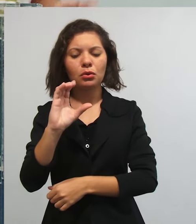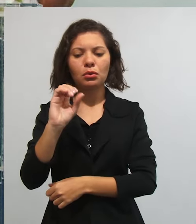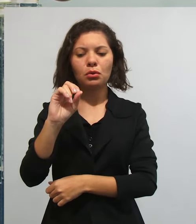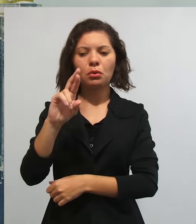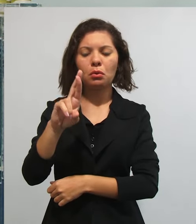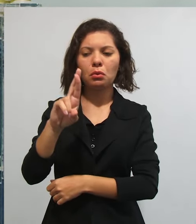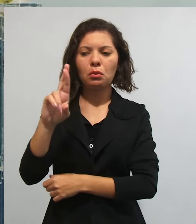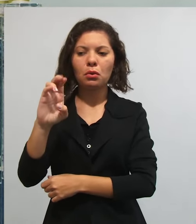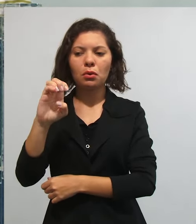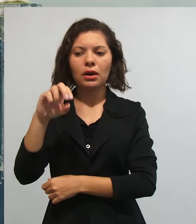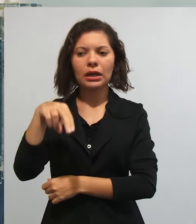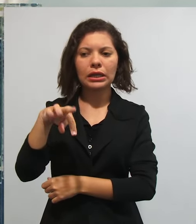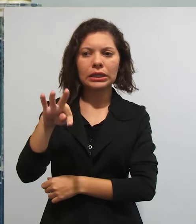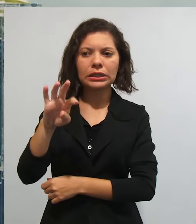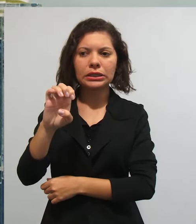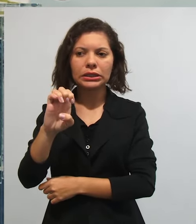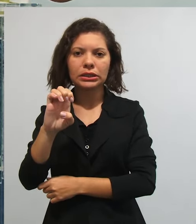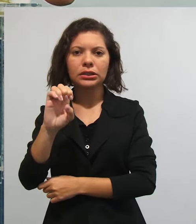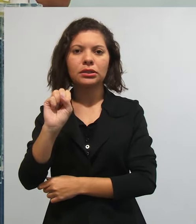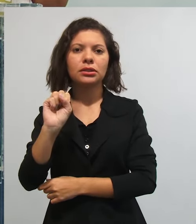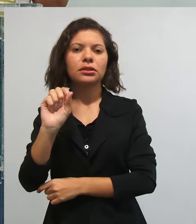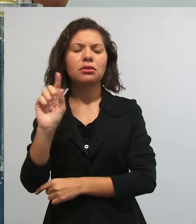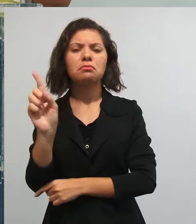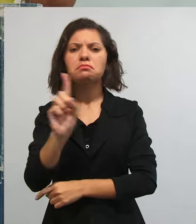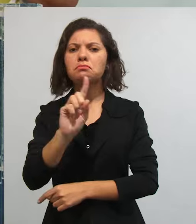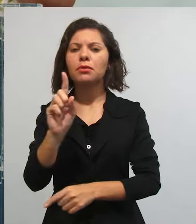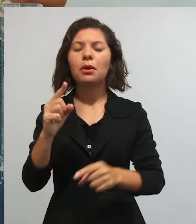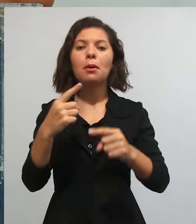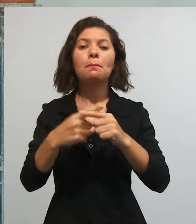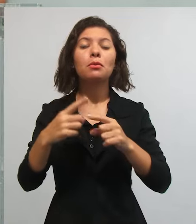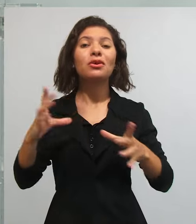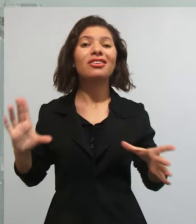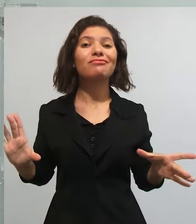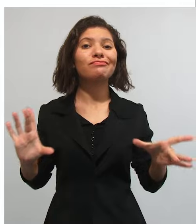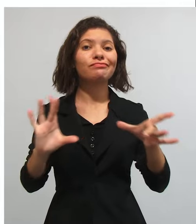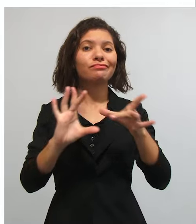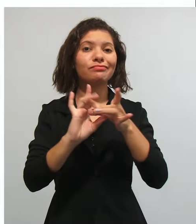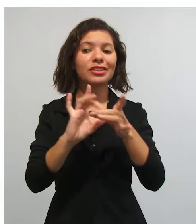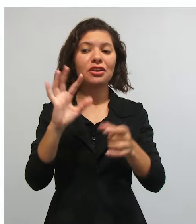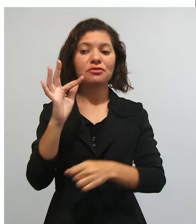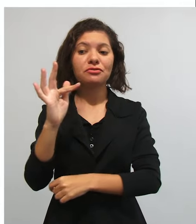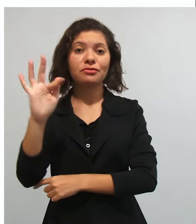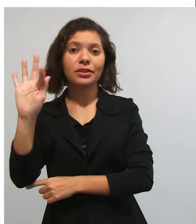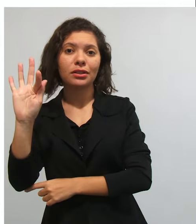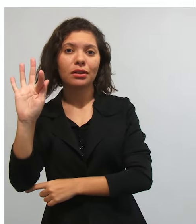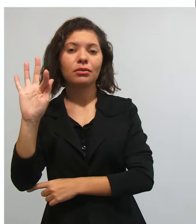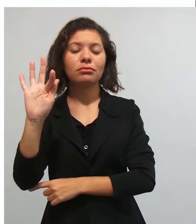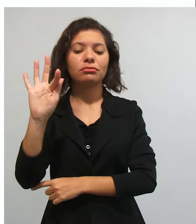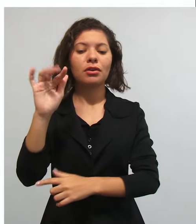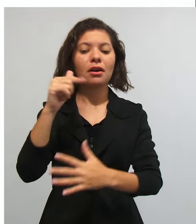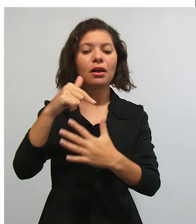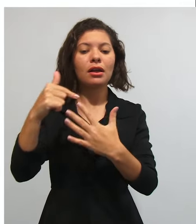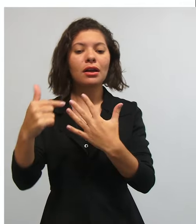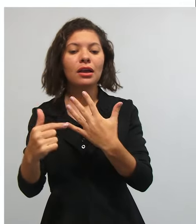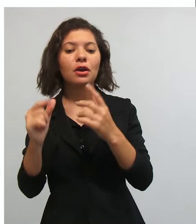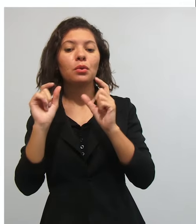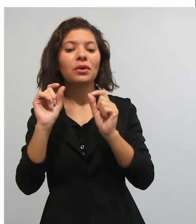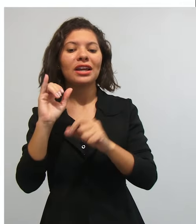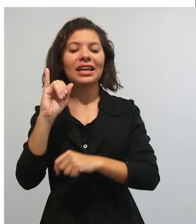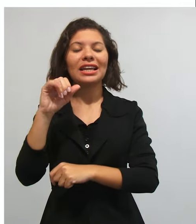Por quê? Porque são entes que estão na mesma esfera, certo? Então, essa receita é classificada como receita